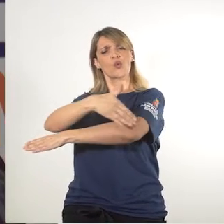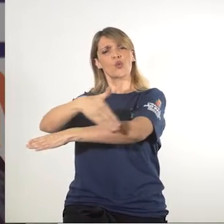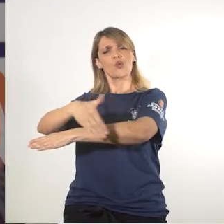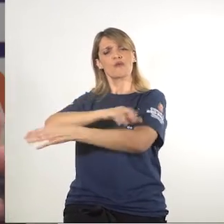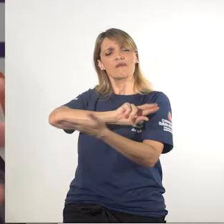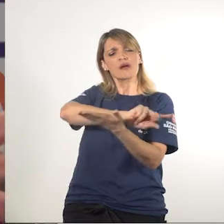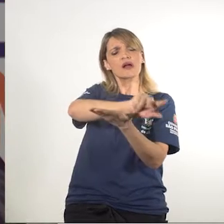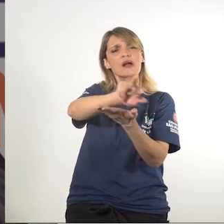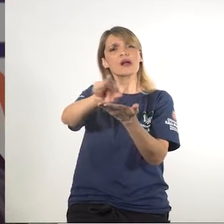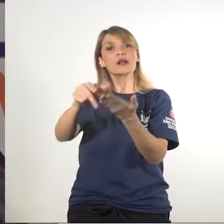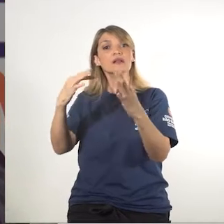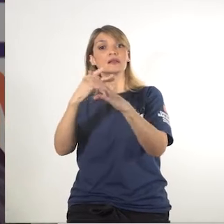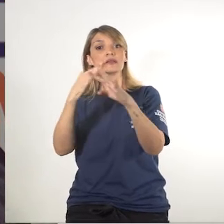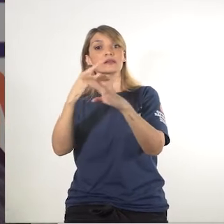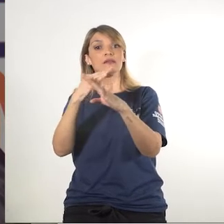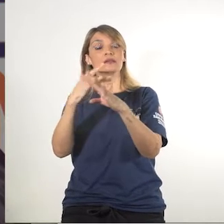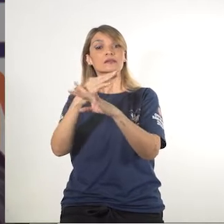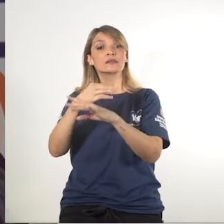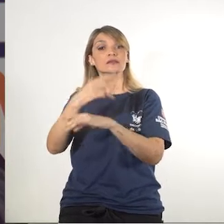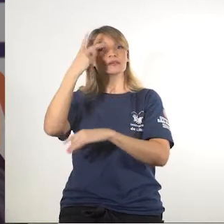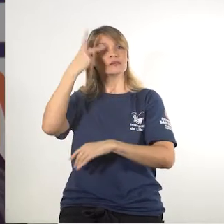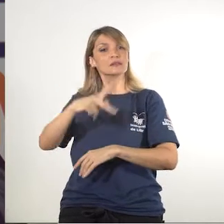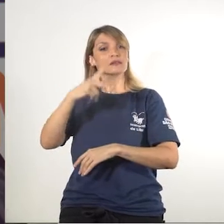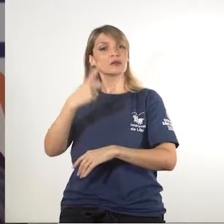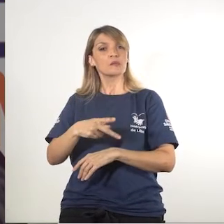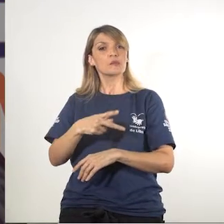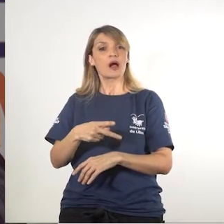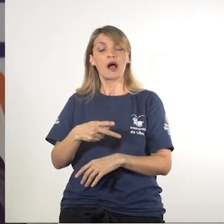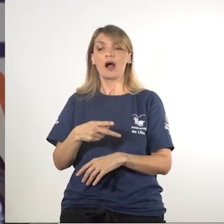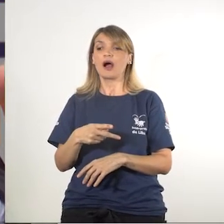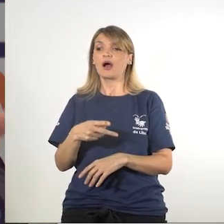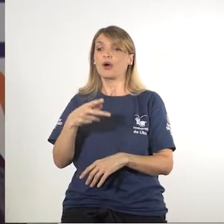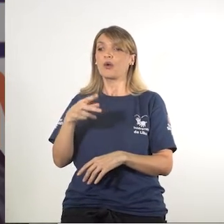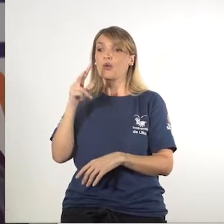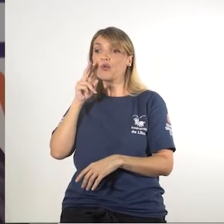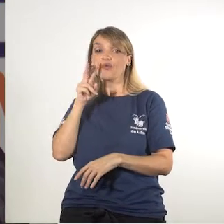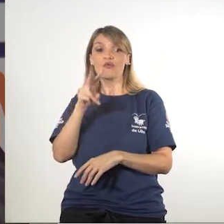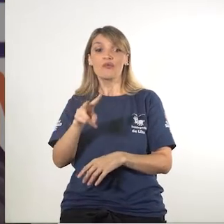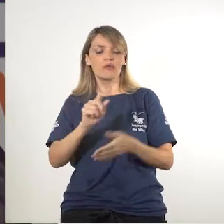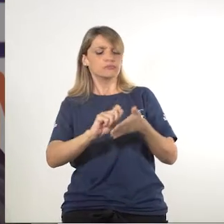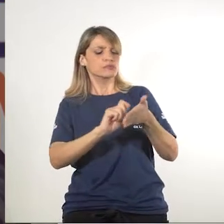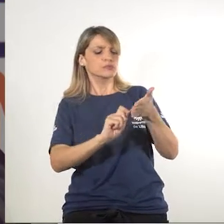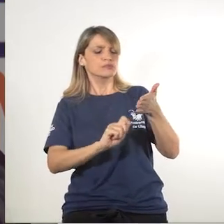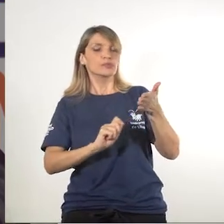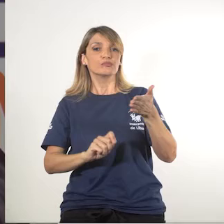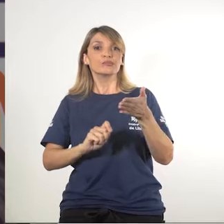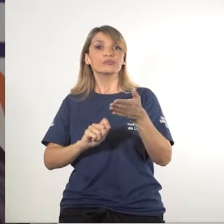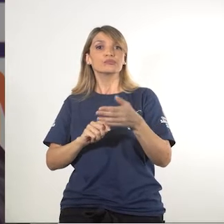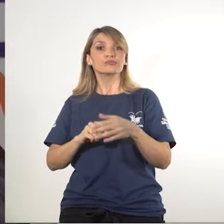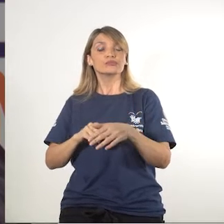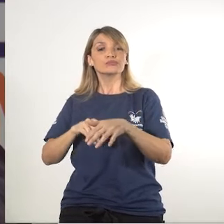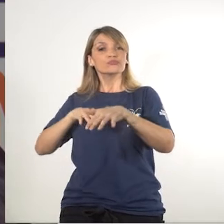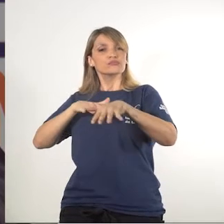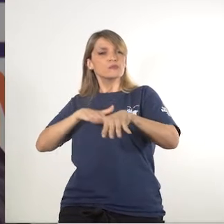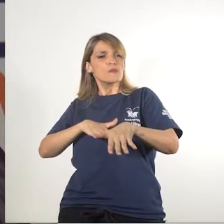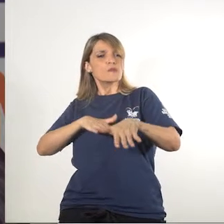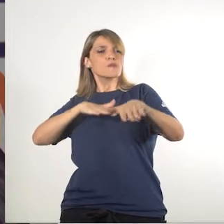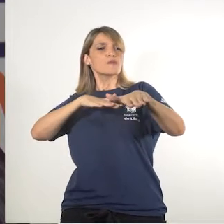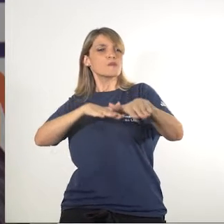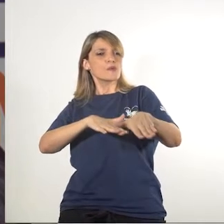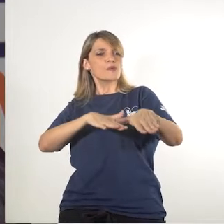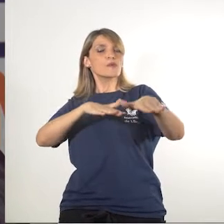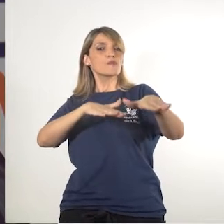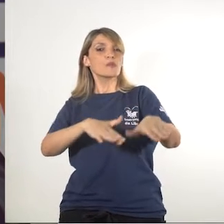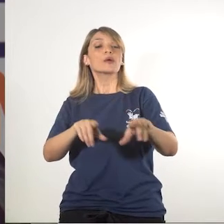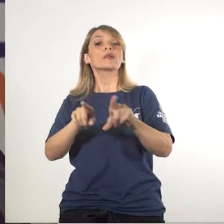da cidade, vão medindo a lentidão de trânsito, ainda se agregou nessa medição